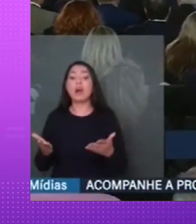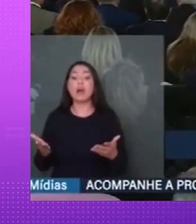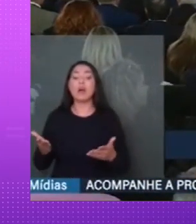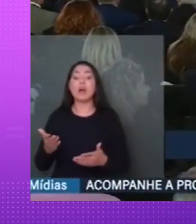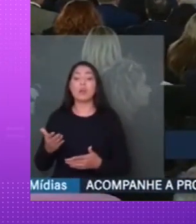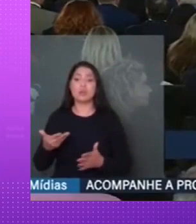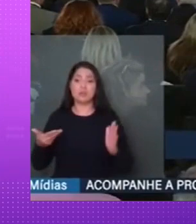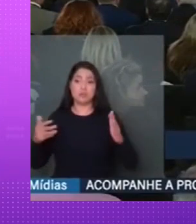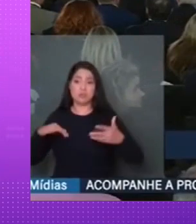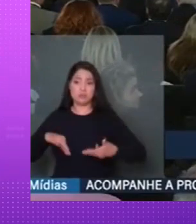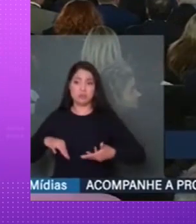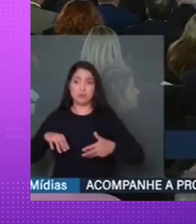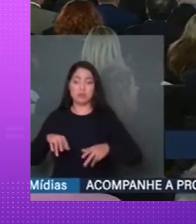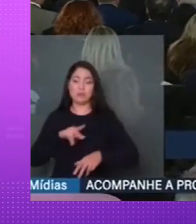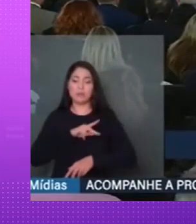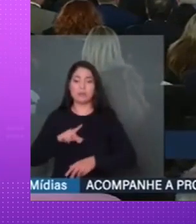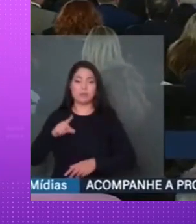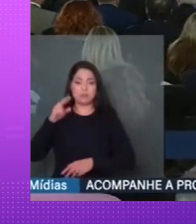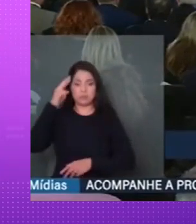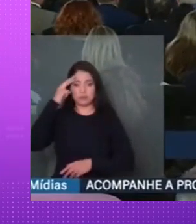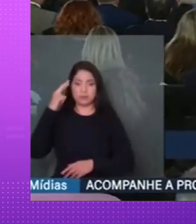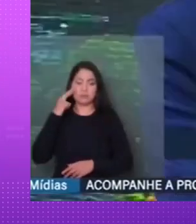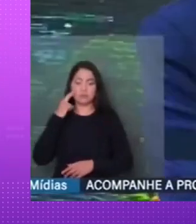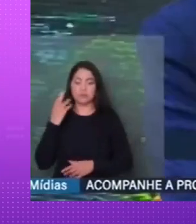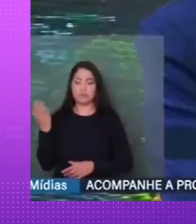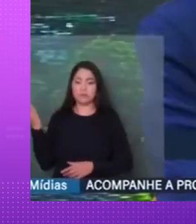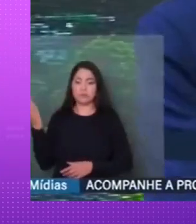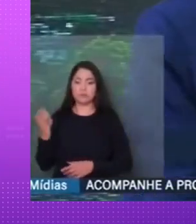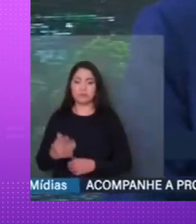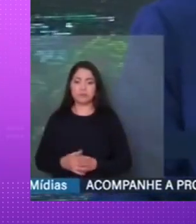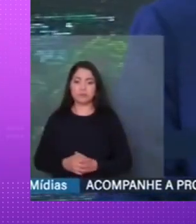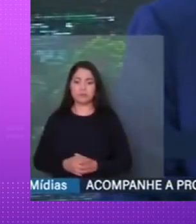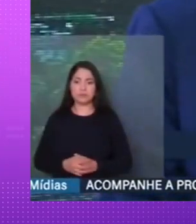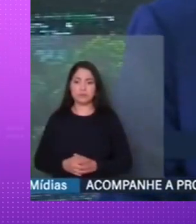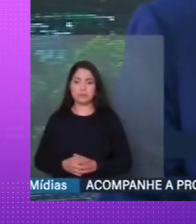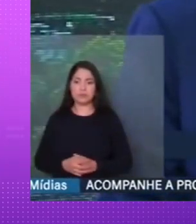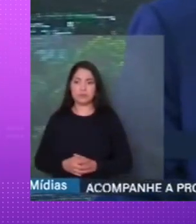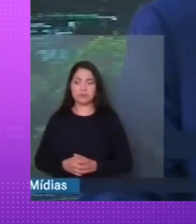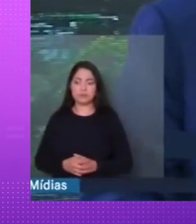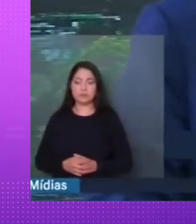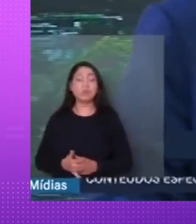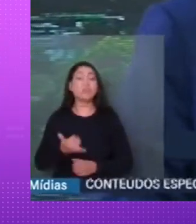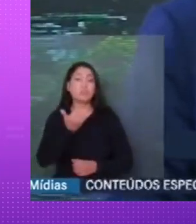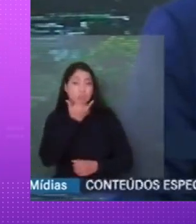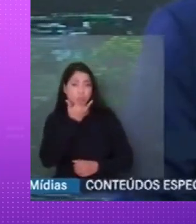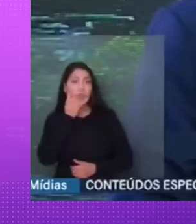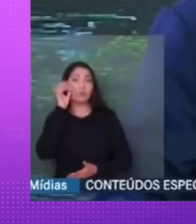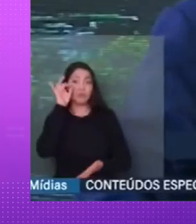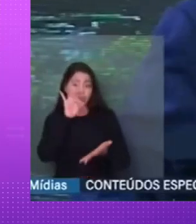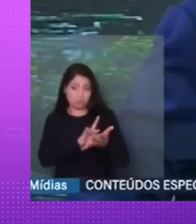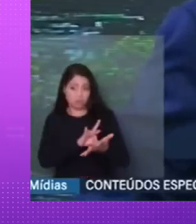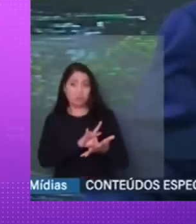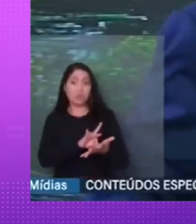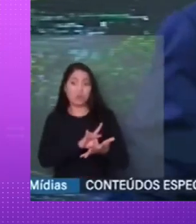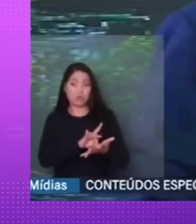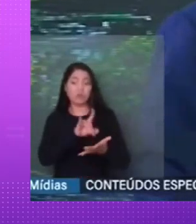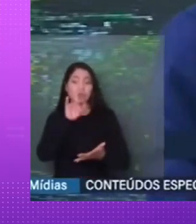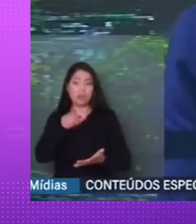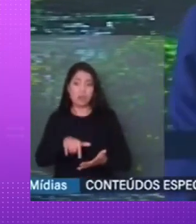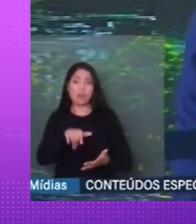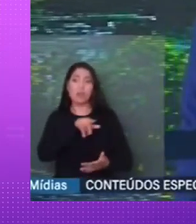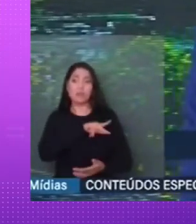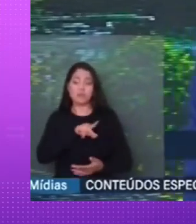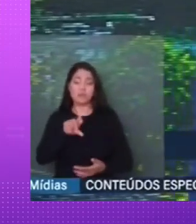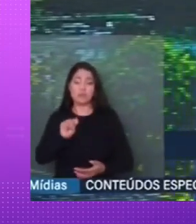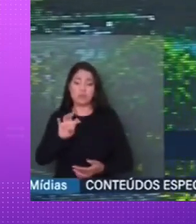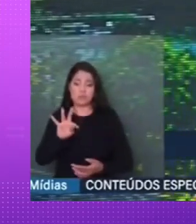os ataques do dia 8 de janeiro, a gestão do presidente Lula. Você pode votar, deixar o seu comentário se você concorda ou não